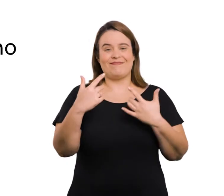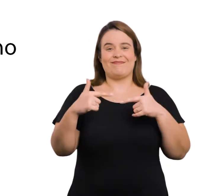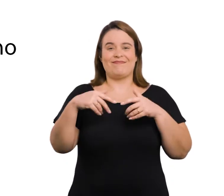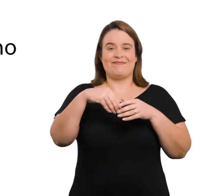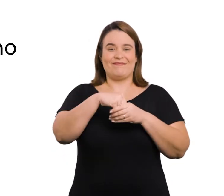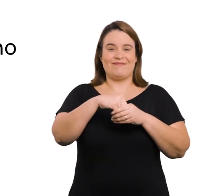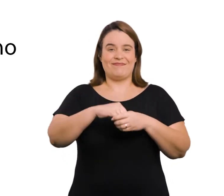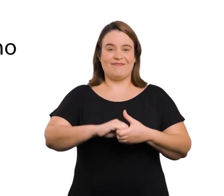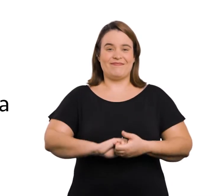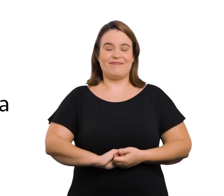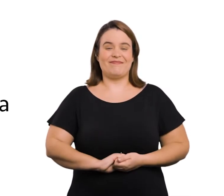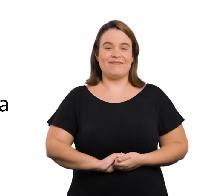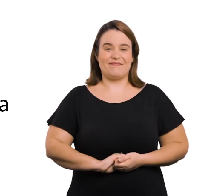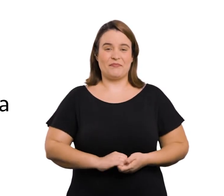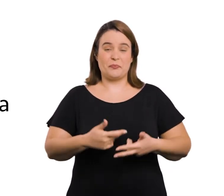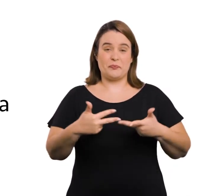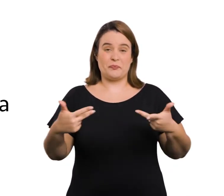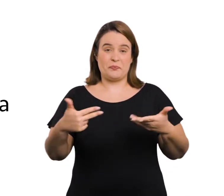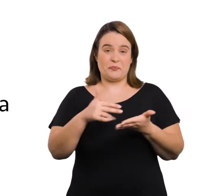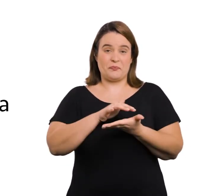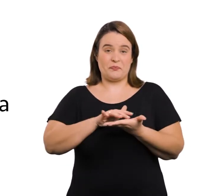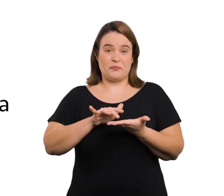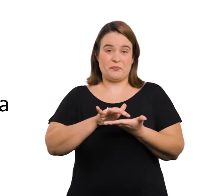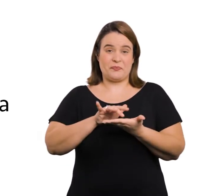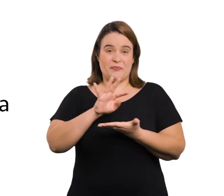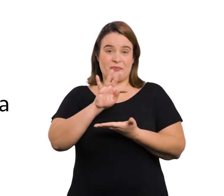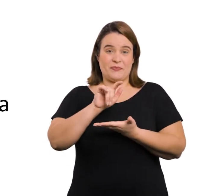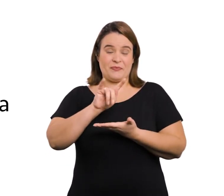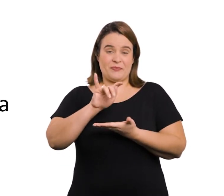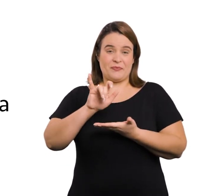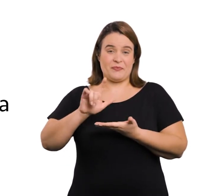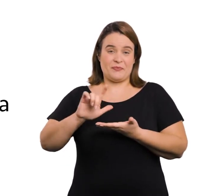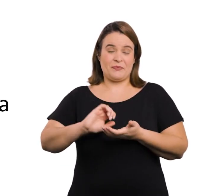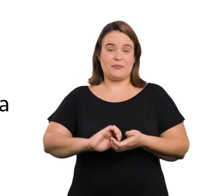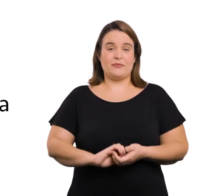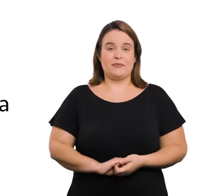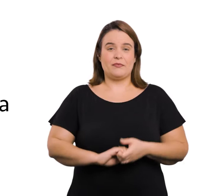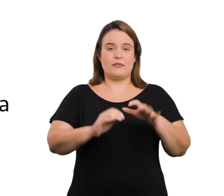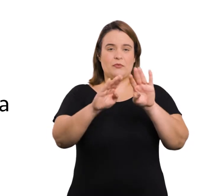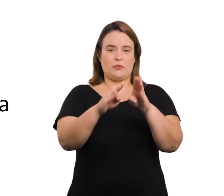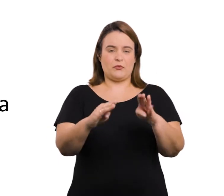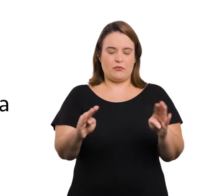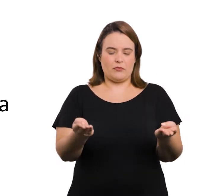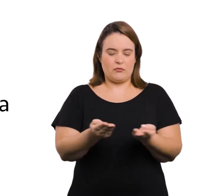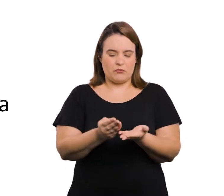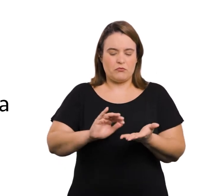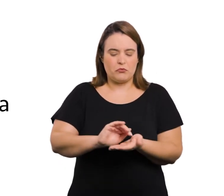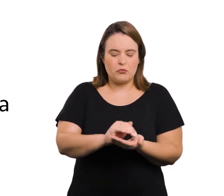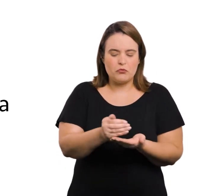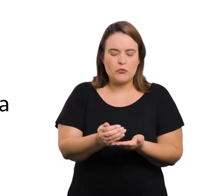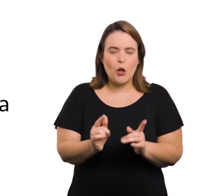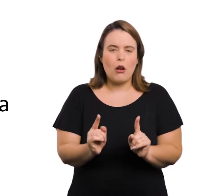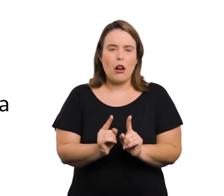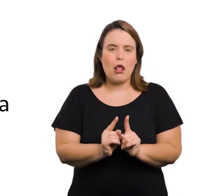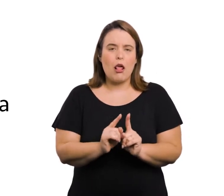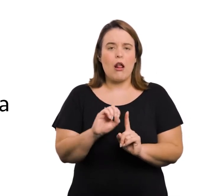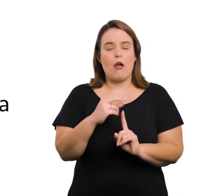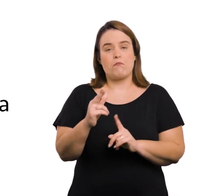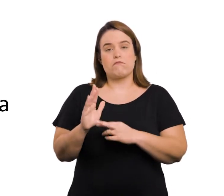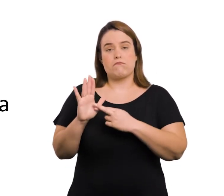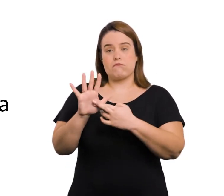educacionais ou no trabalho. Recursos táteis. São objetos, mapas, maquetes, miniaturas